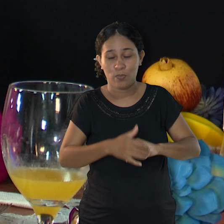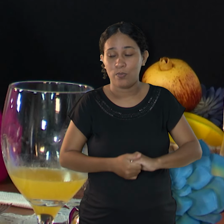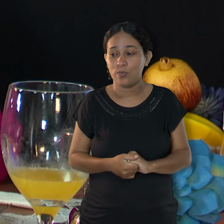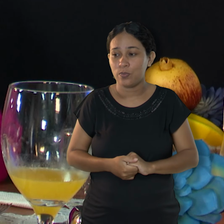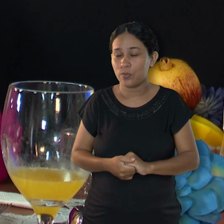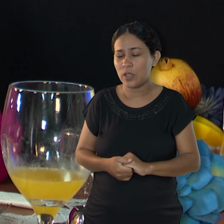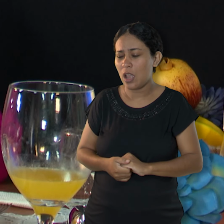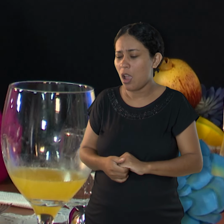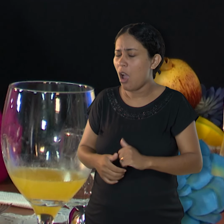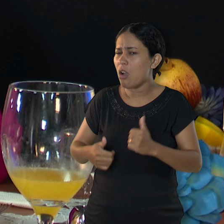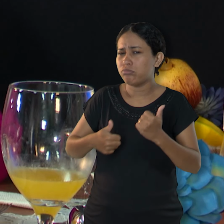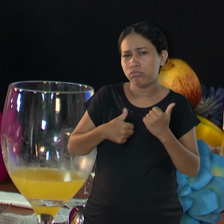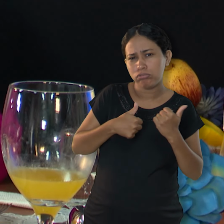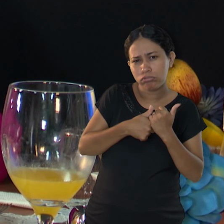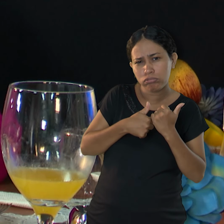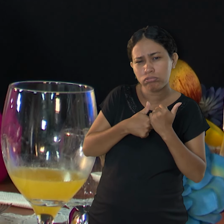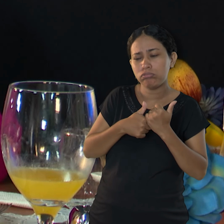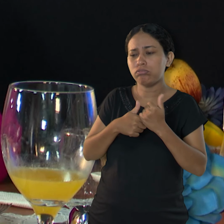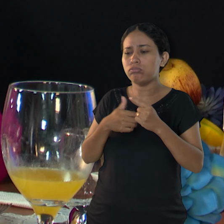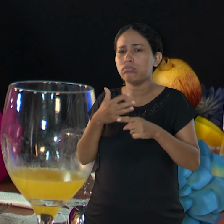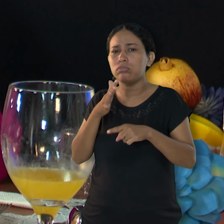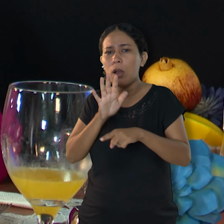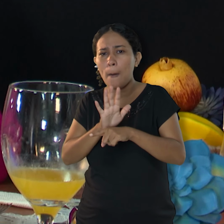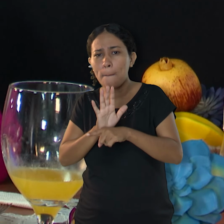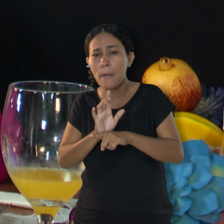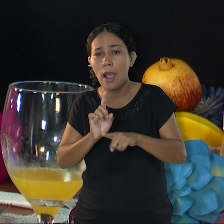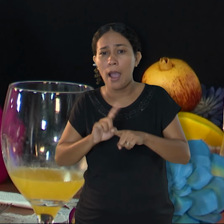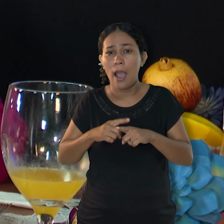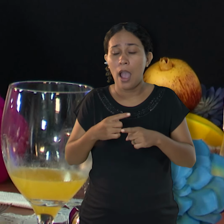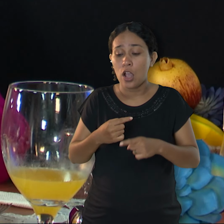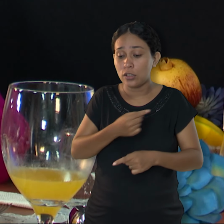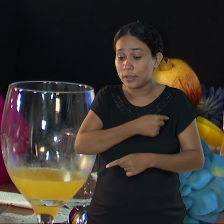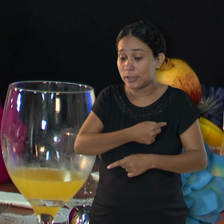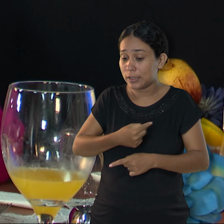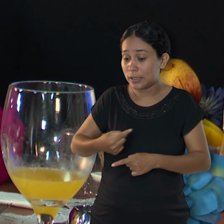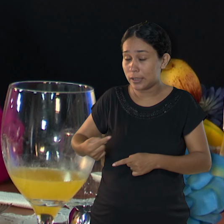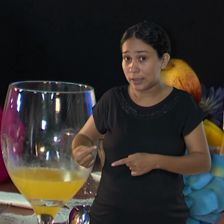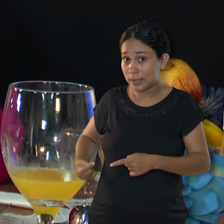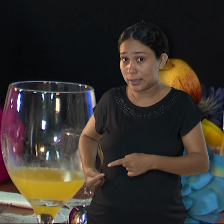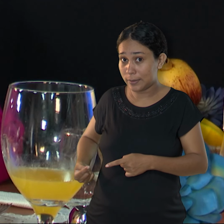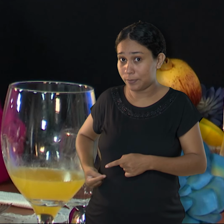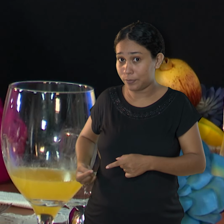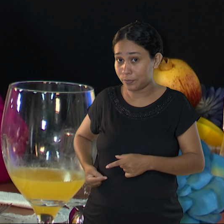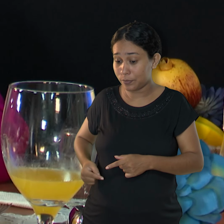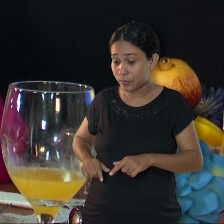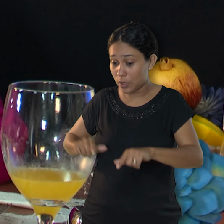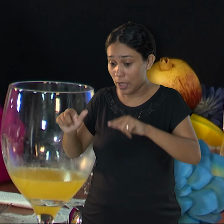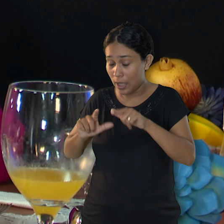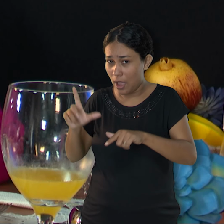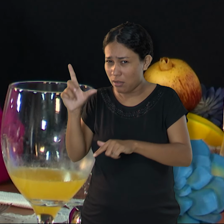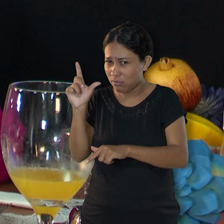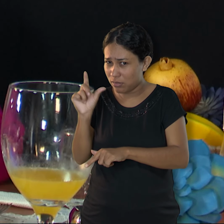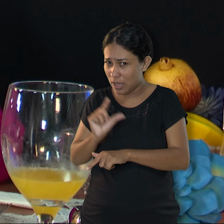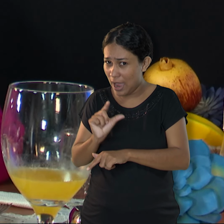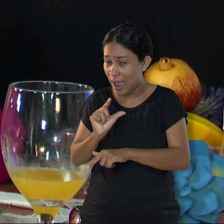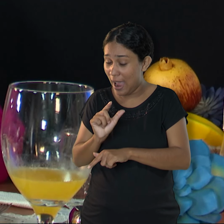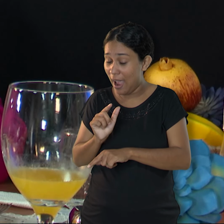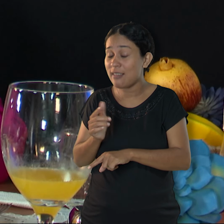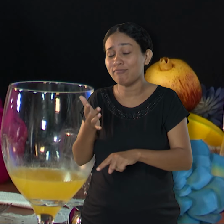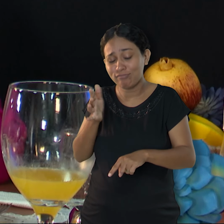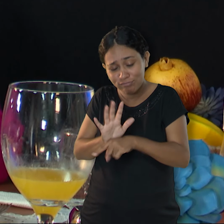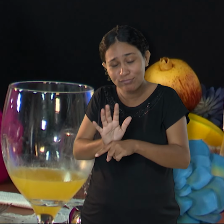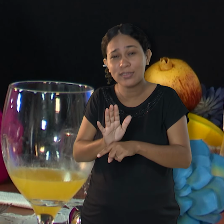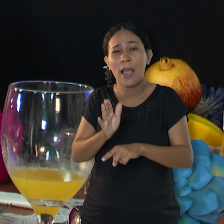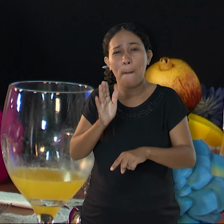Suporte, lógico, um né? suporte. Quando a gente está com cargos que nos demandam menos, né? Aí a gente tem como ajudar mais,